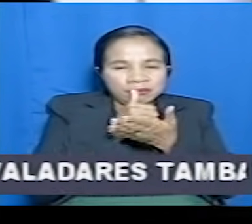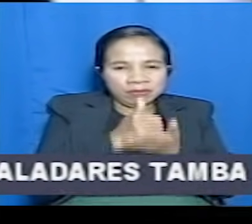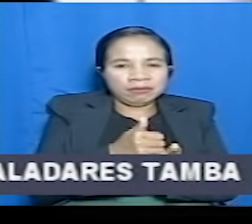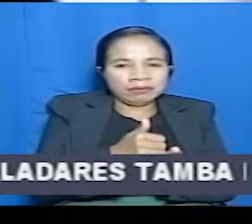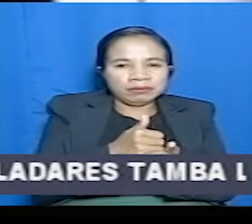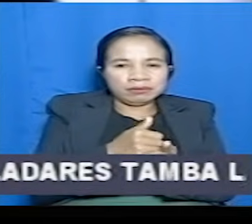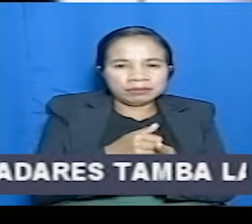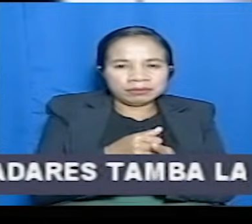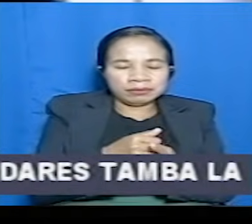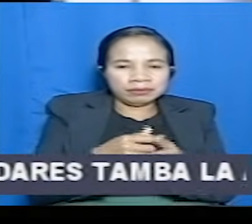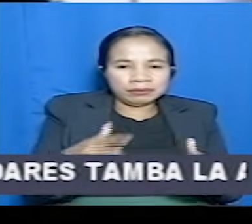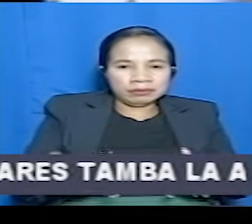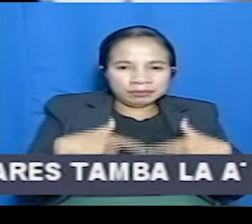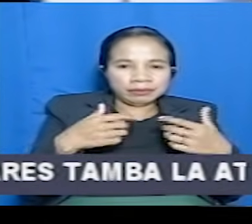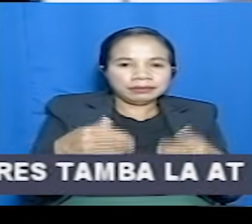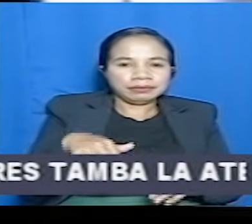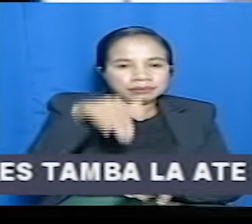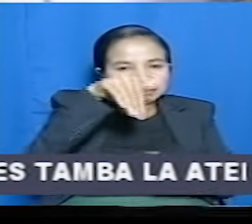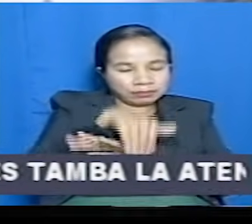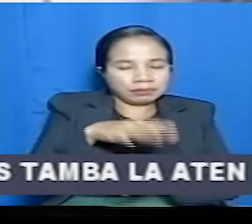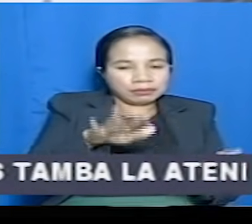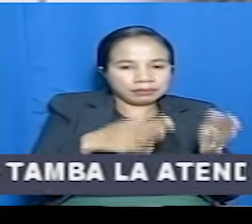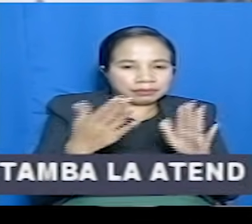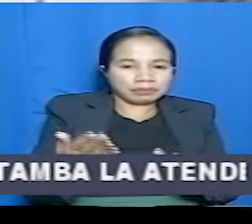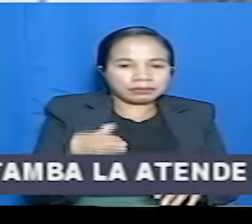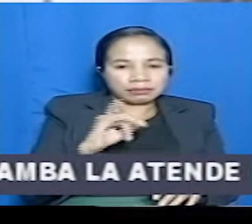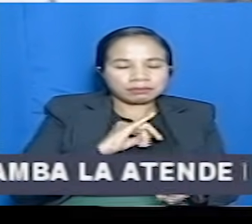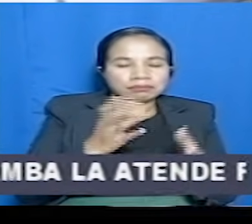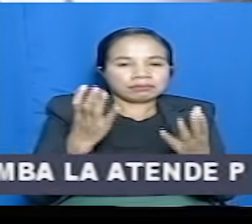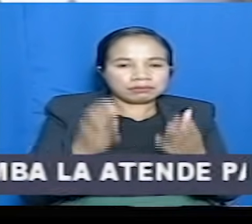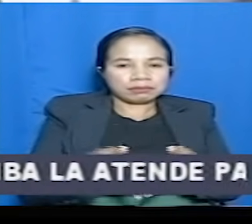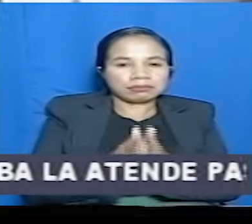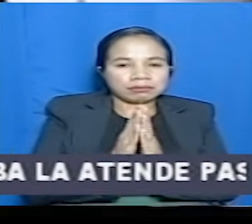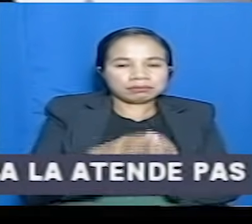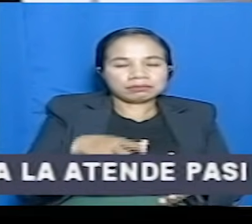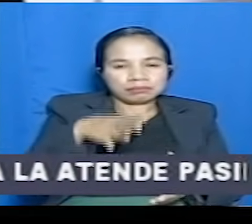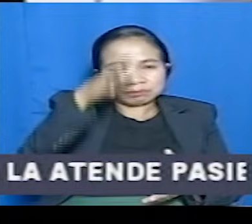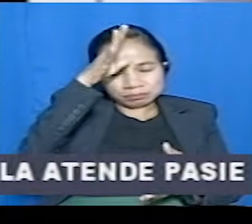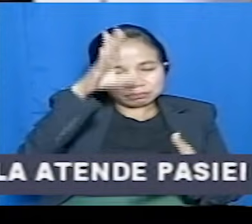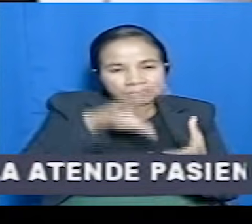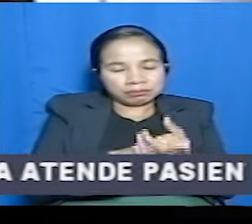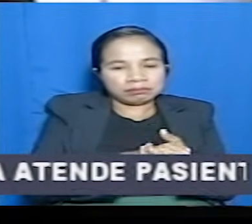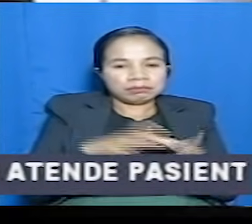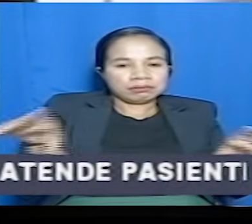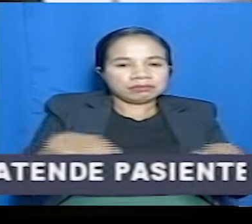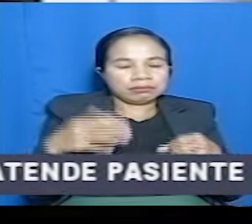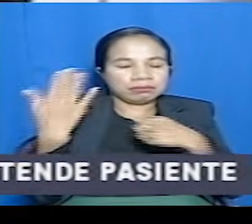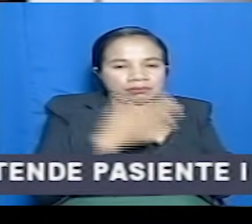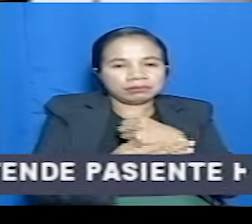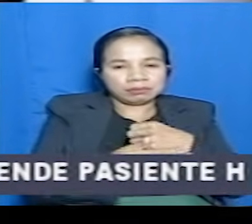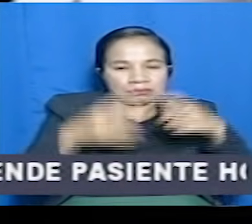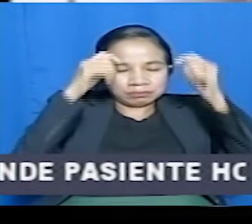vida o di nune o di kala ni hapotu ni is au karo usu de au ni lain durante ne servila na saun timor leste